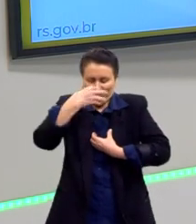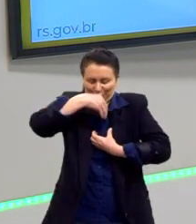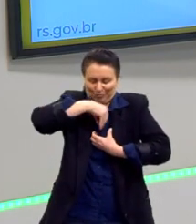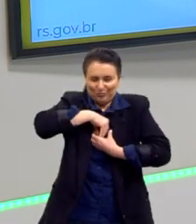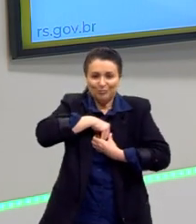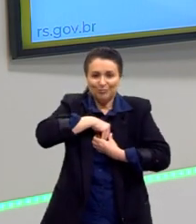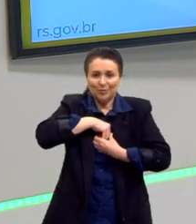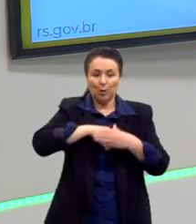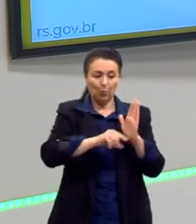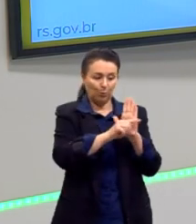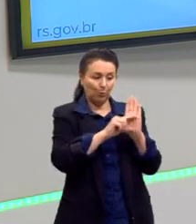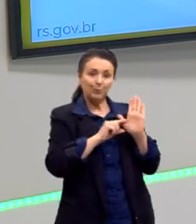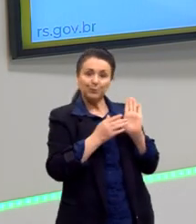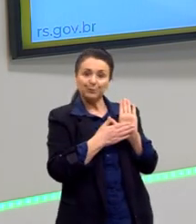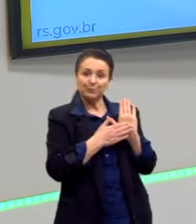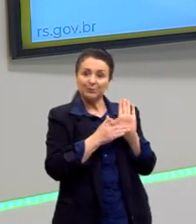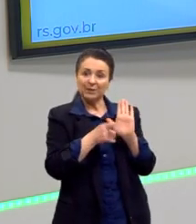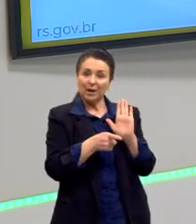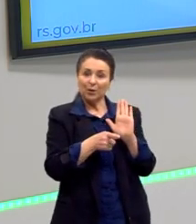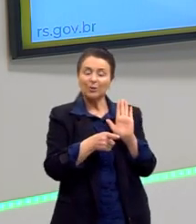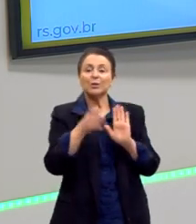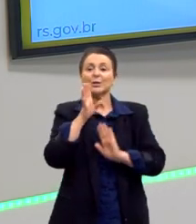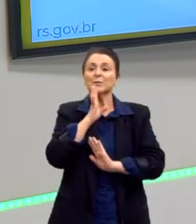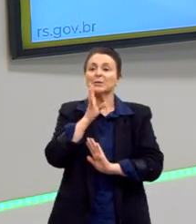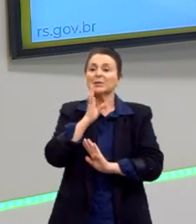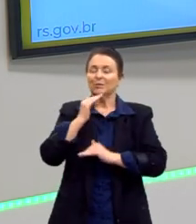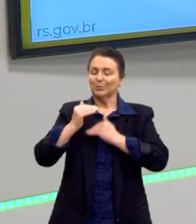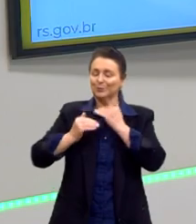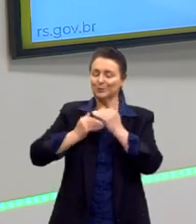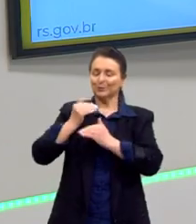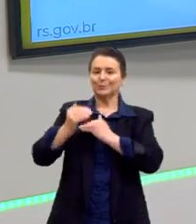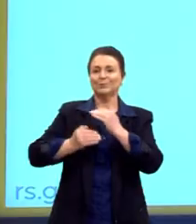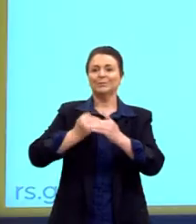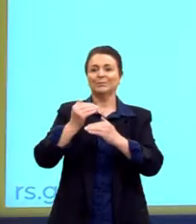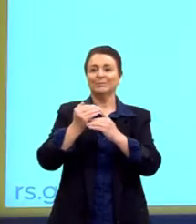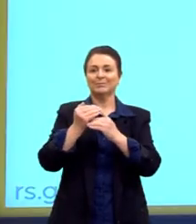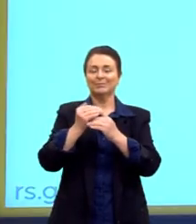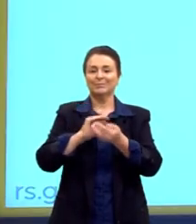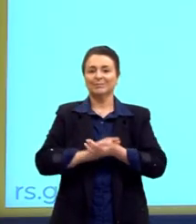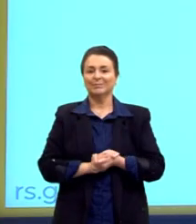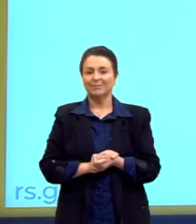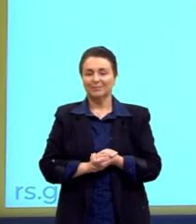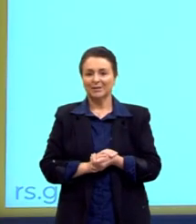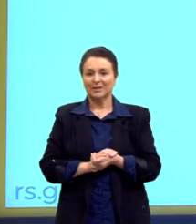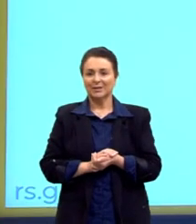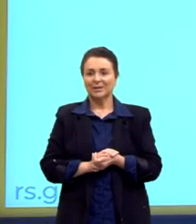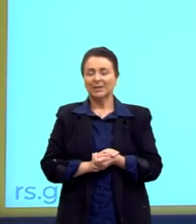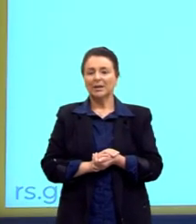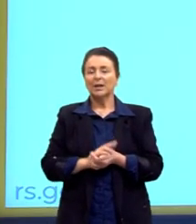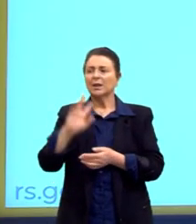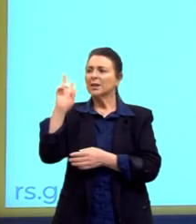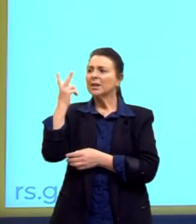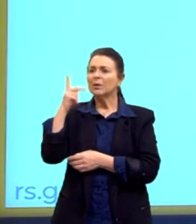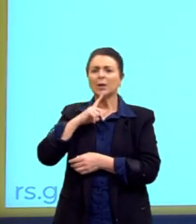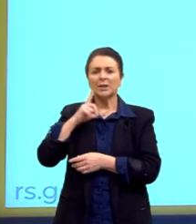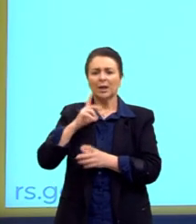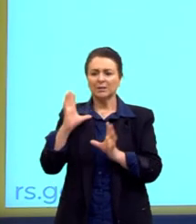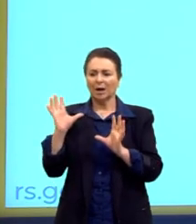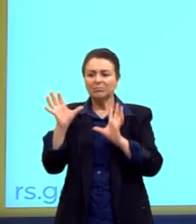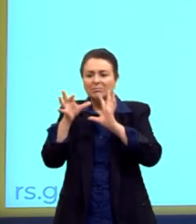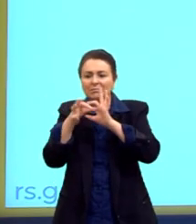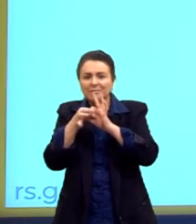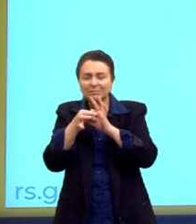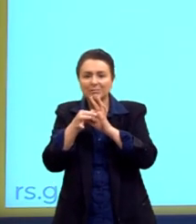ator nos propõe e aquilo que nós vamos desvelando né tu não sempre assim na história tem essa Associação né